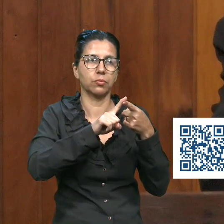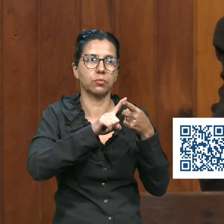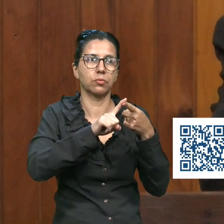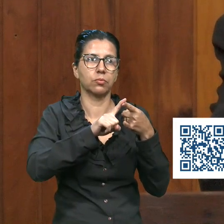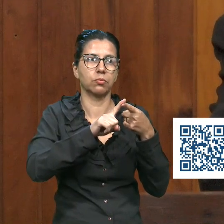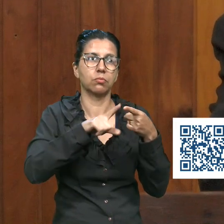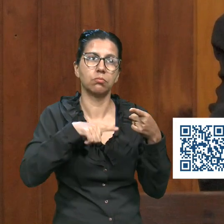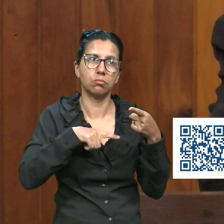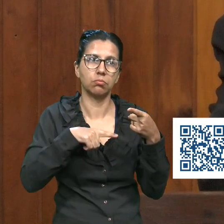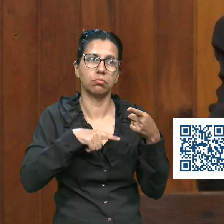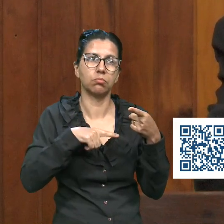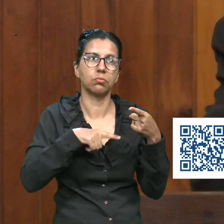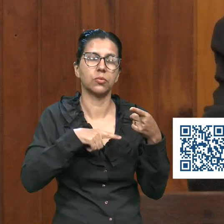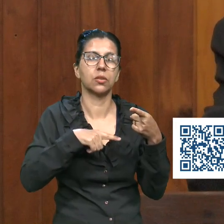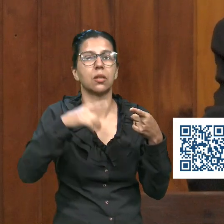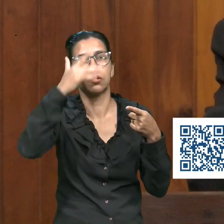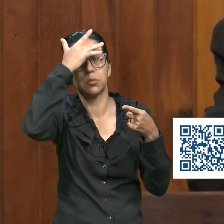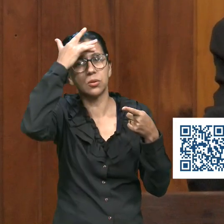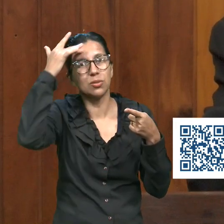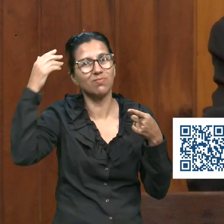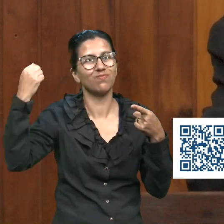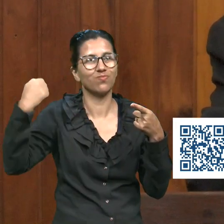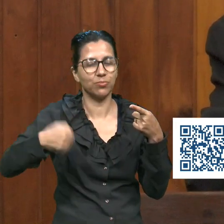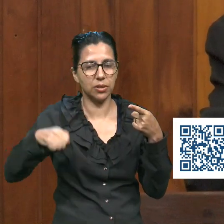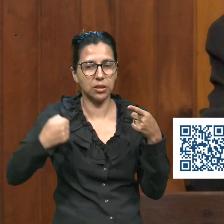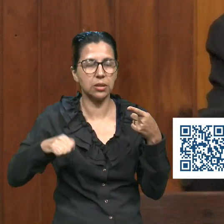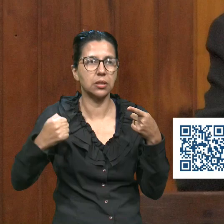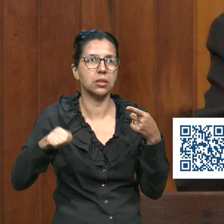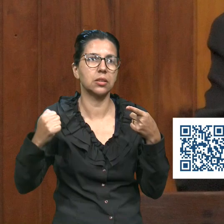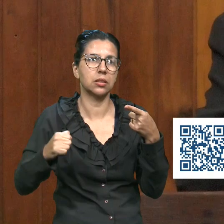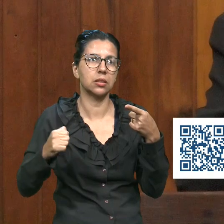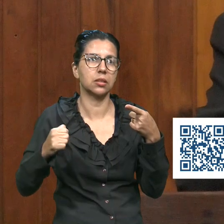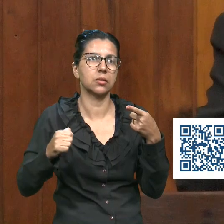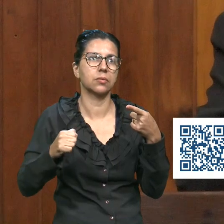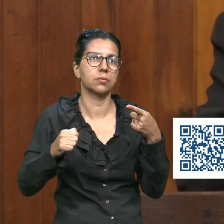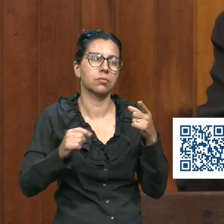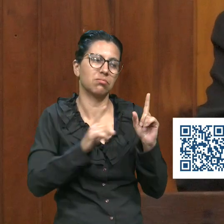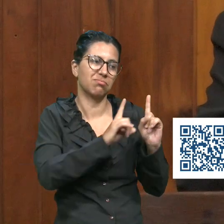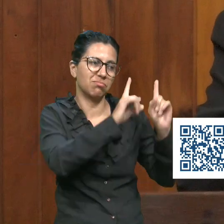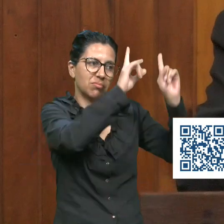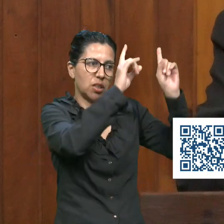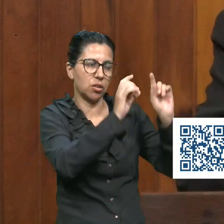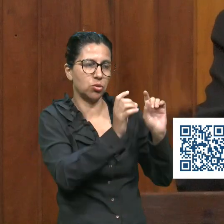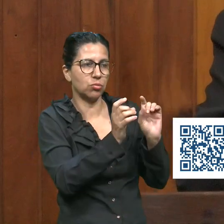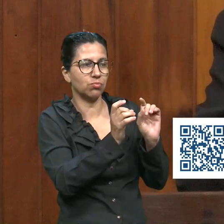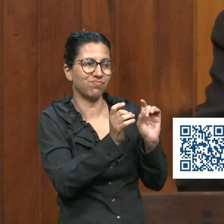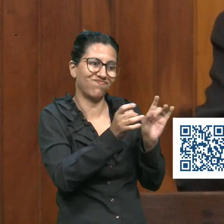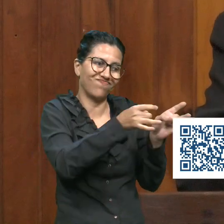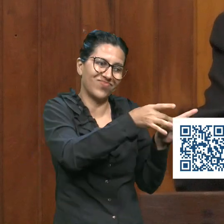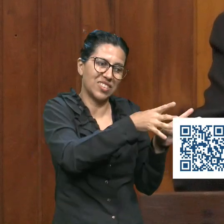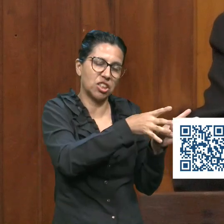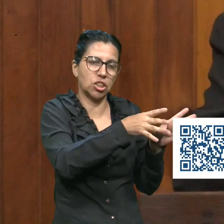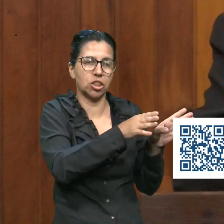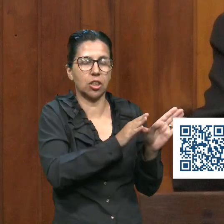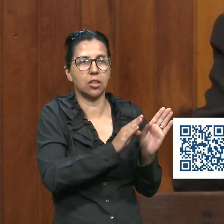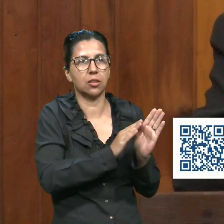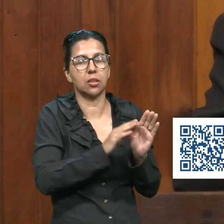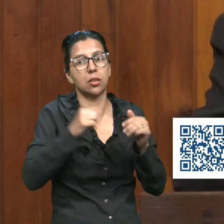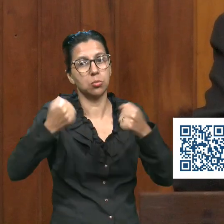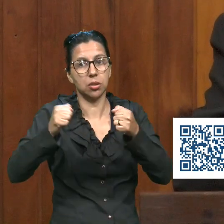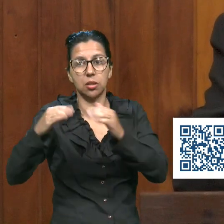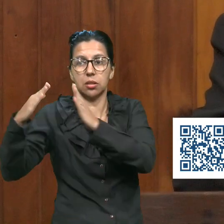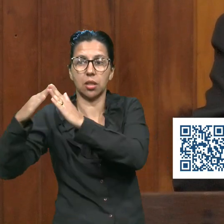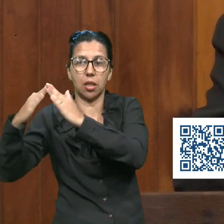realmente precisam, eventualmente, deixar os prédios, eles precisam receber uma